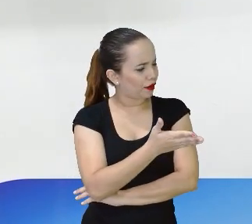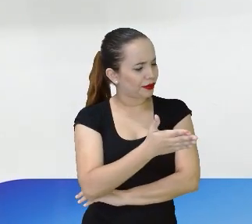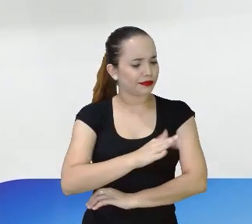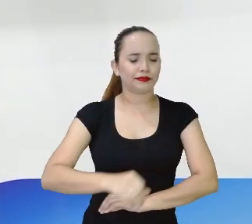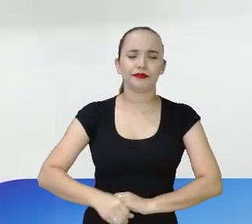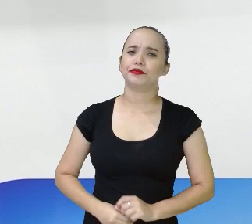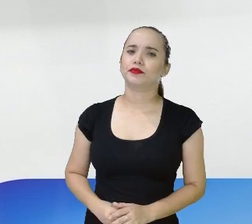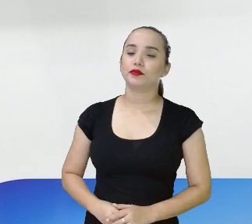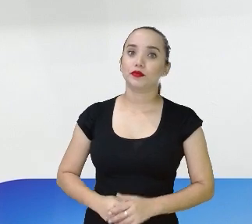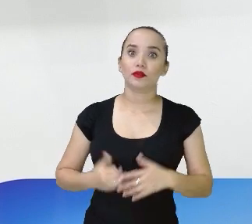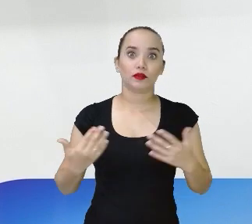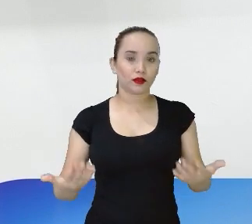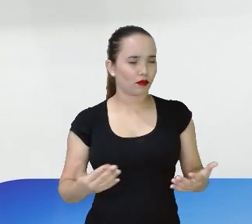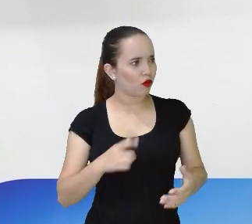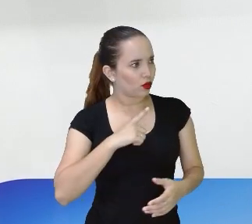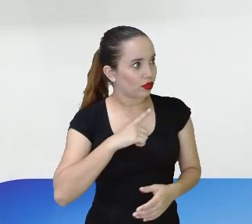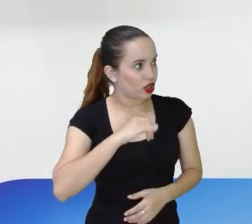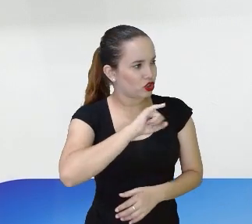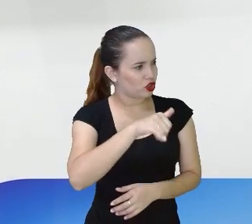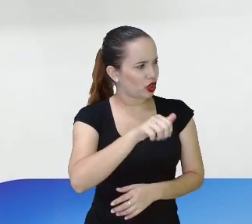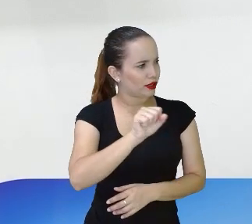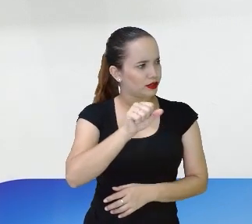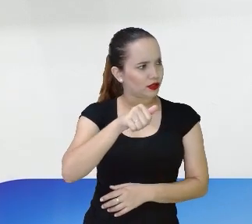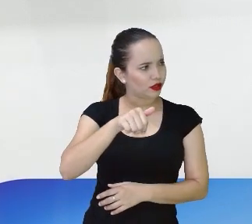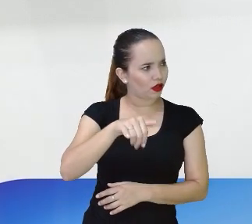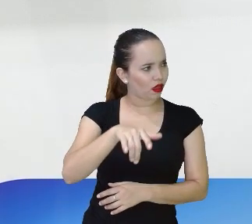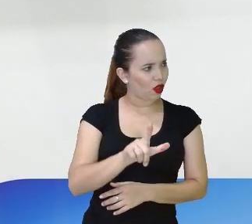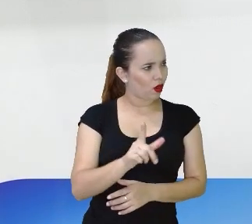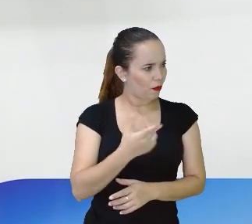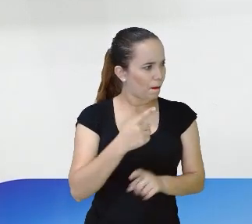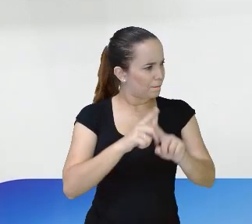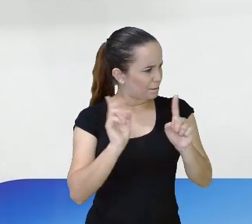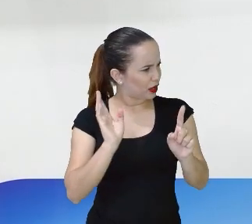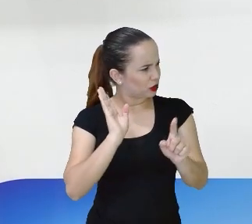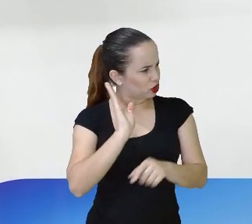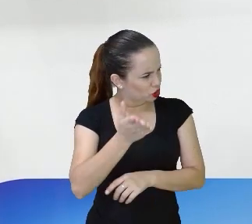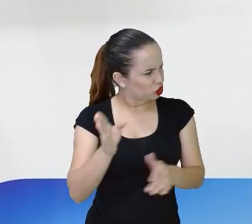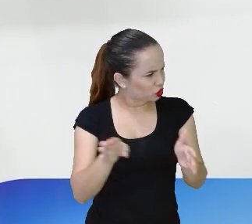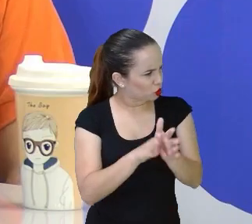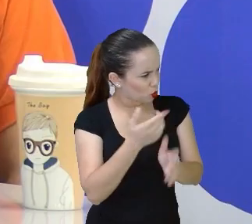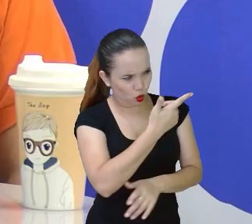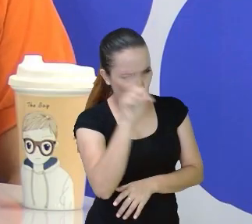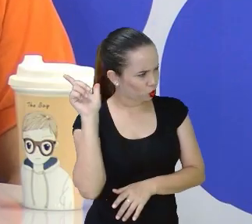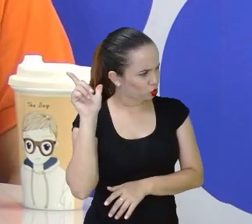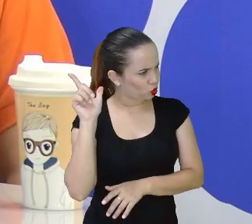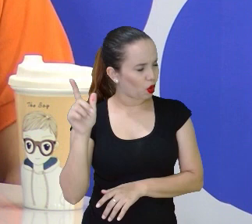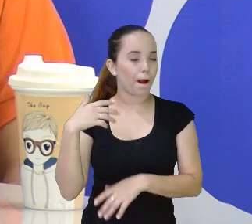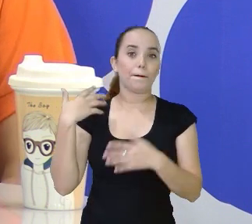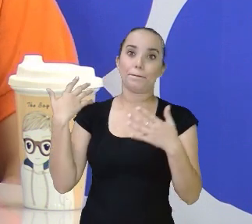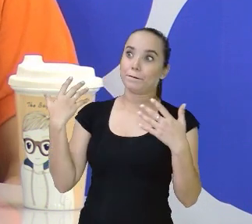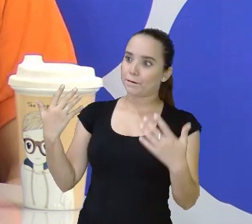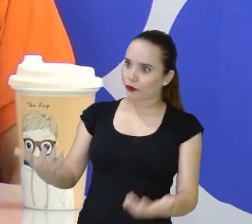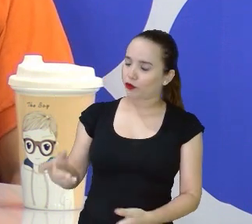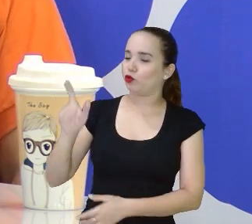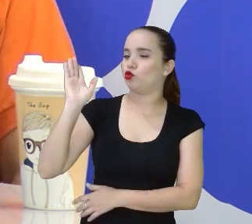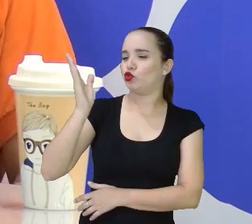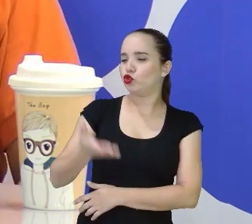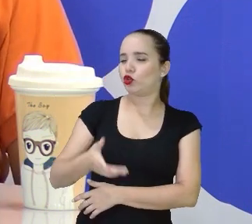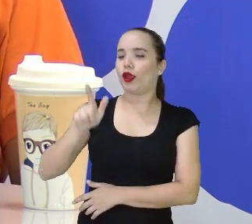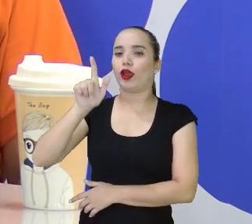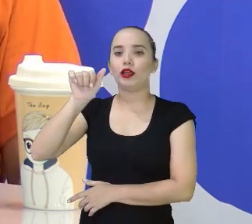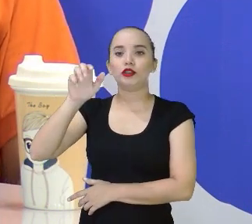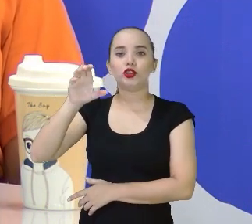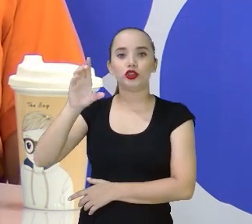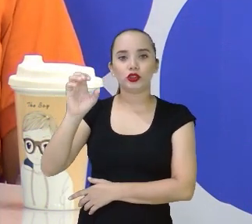cultural? Além de Jaziel, chegaram os outros? Vamos começar pensando desse jeito? Já chegou aqui a Giovana dando